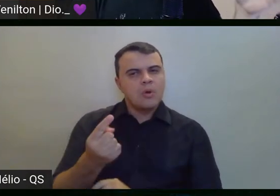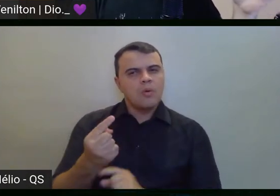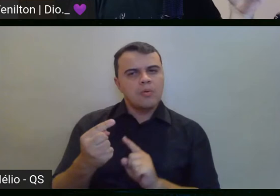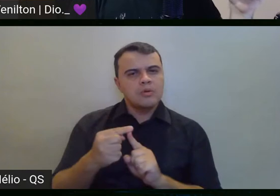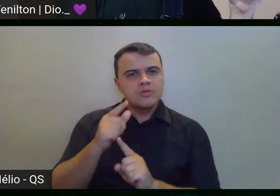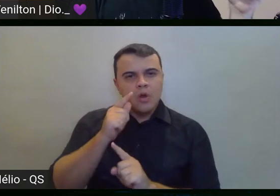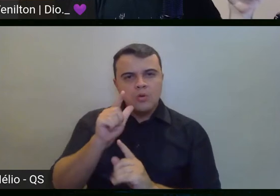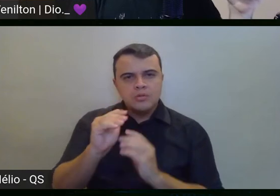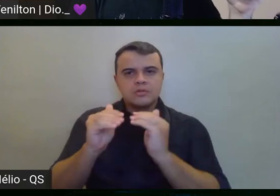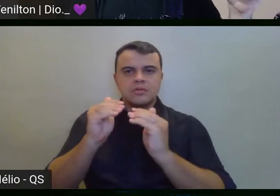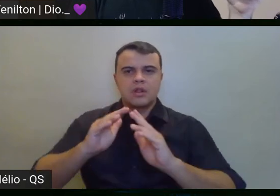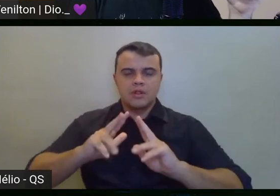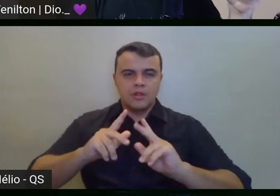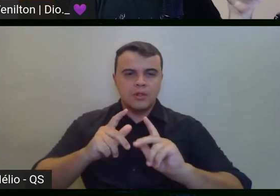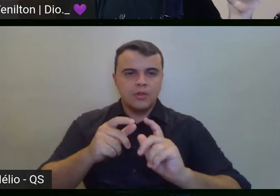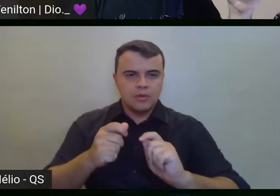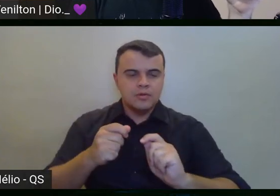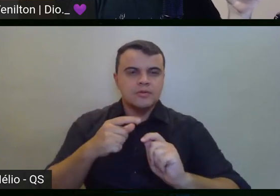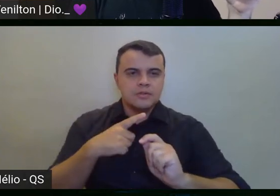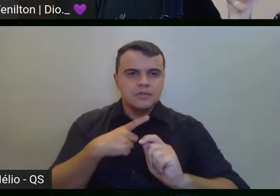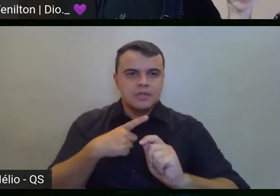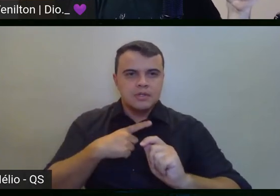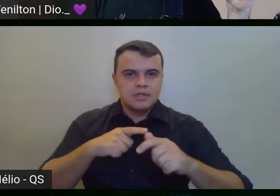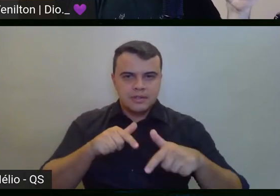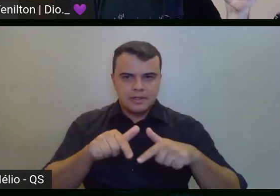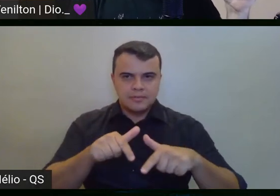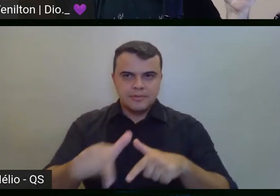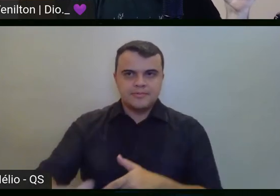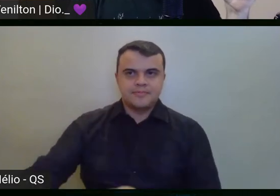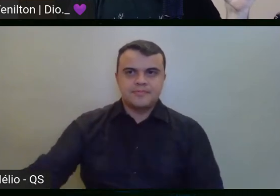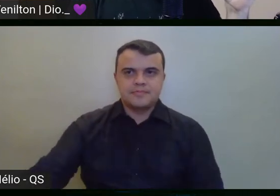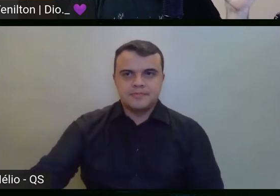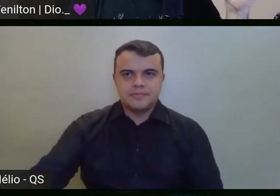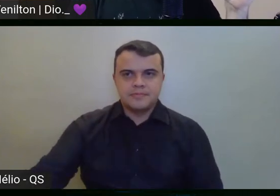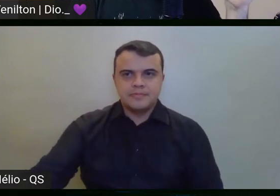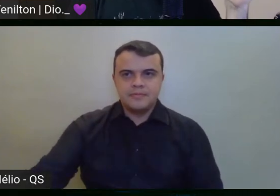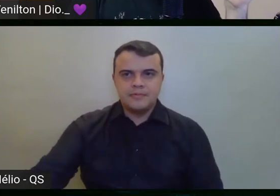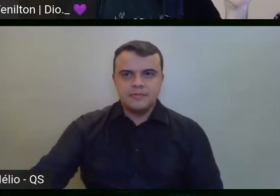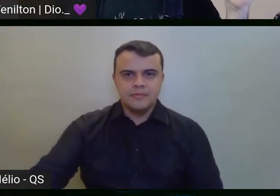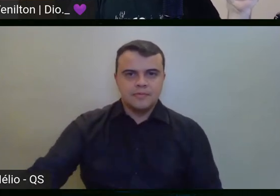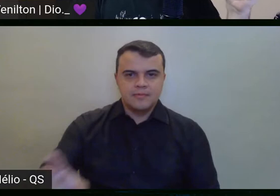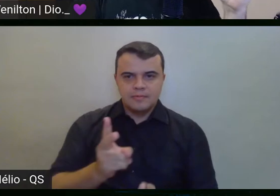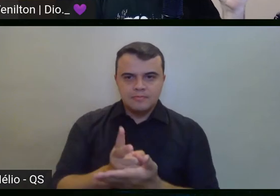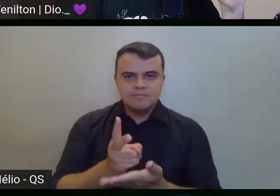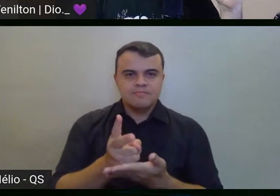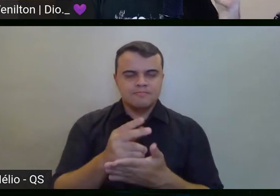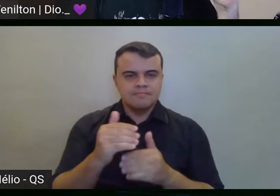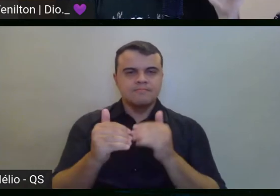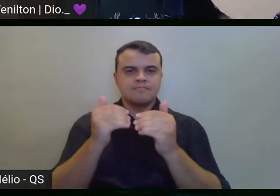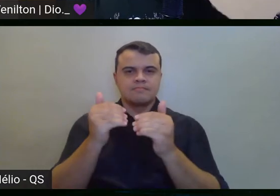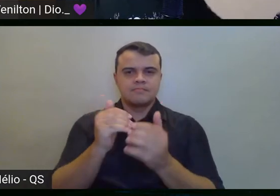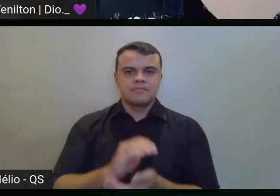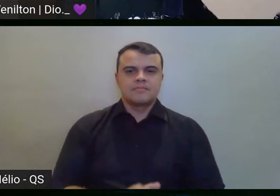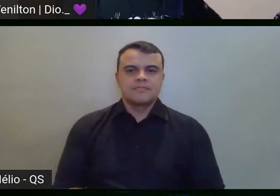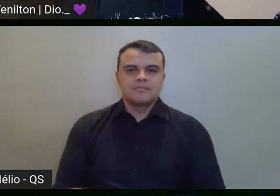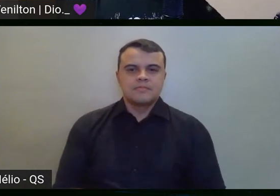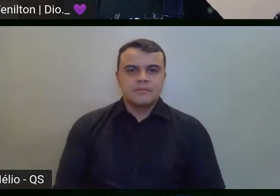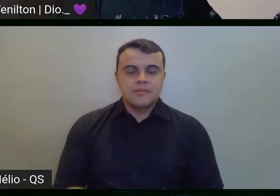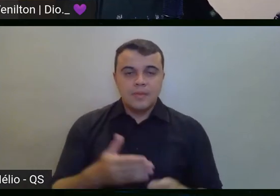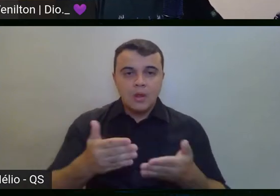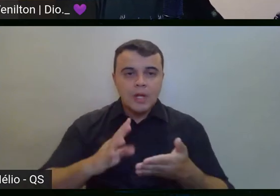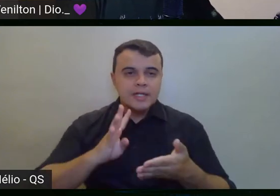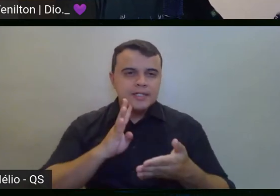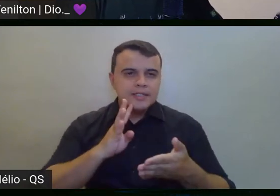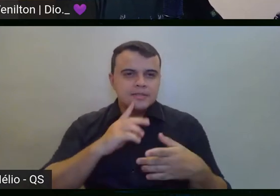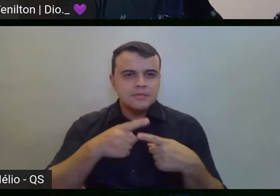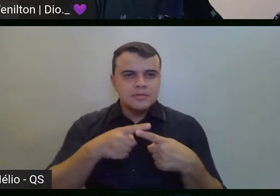O sucesso de todos aí na no mercado de trabalho então vamos para cima bom demais e uma coisa